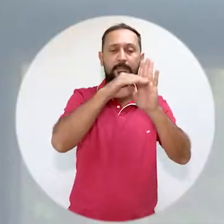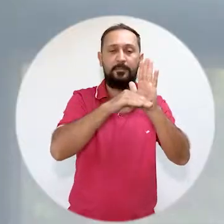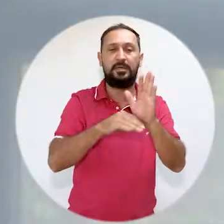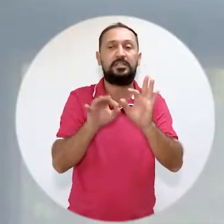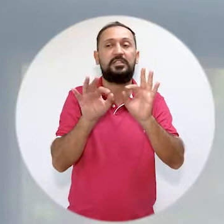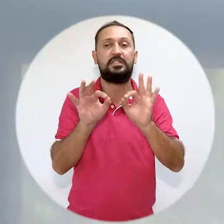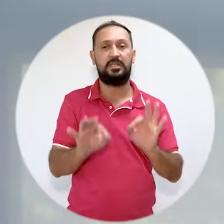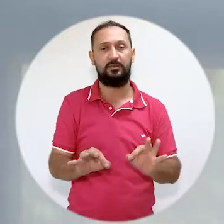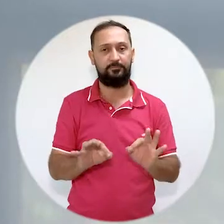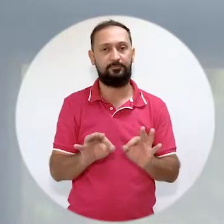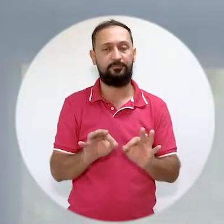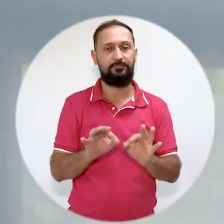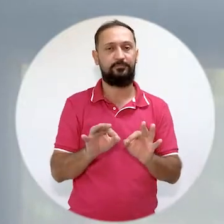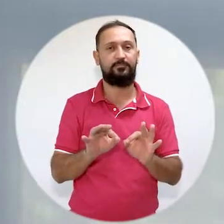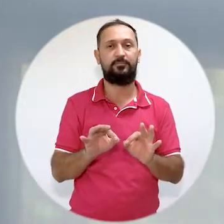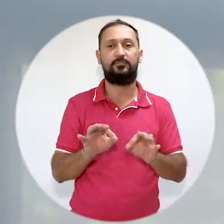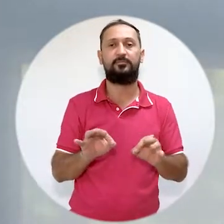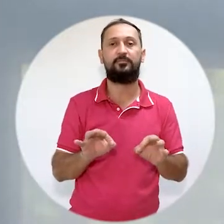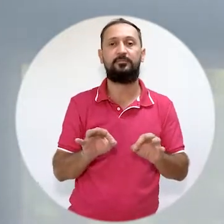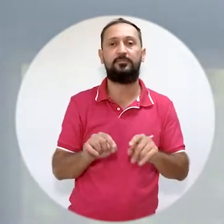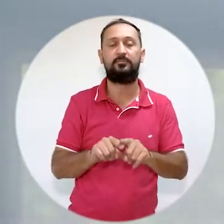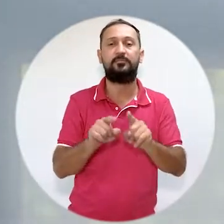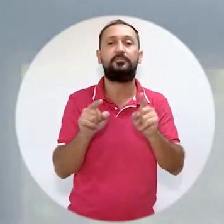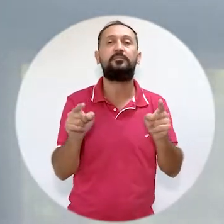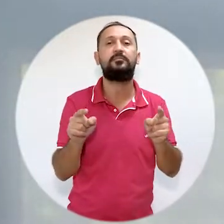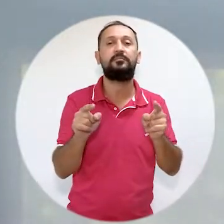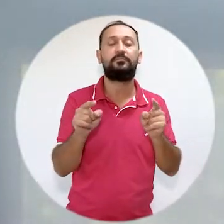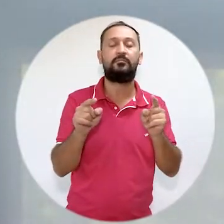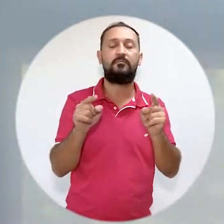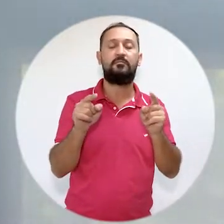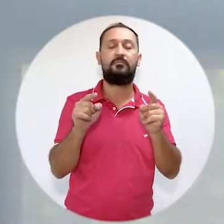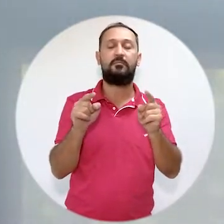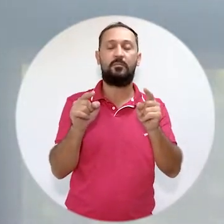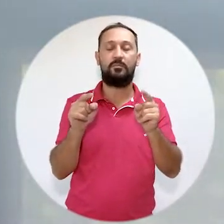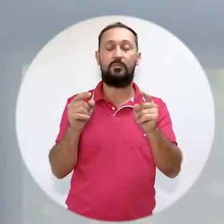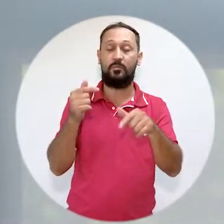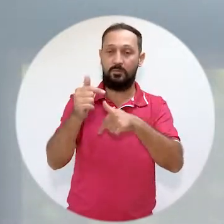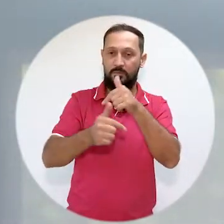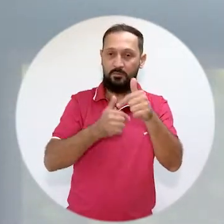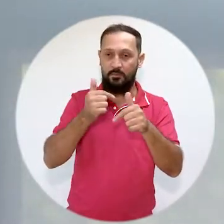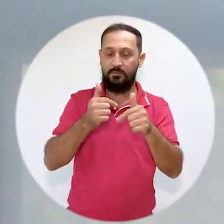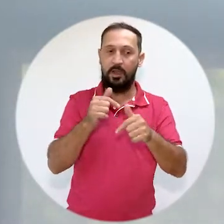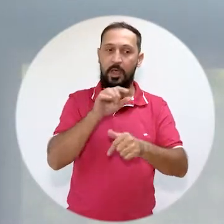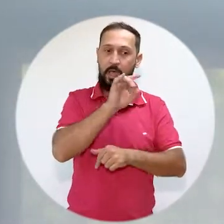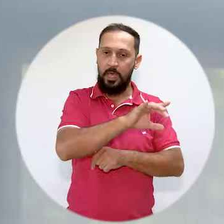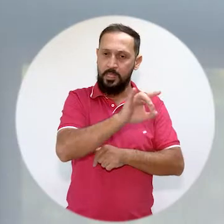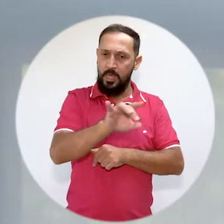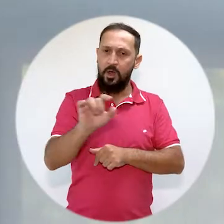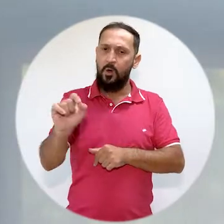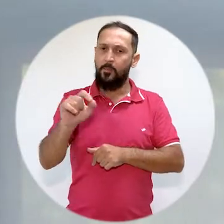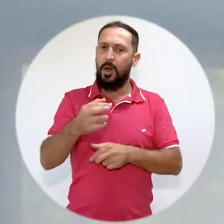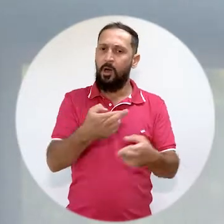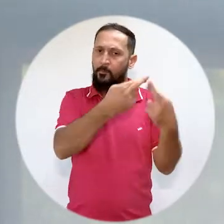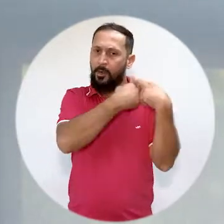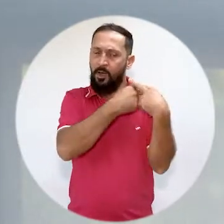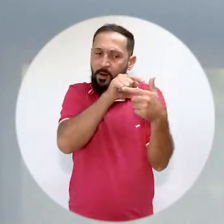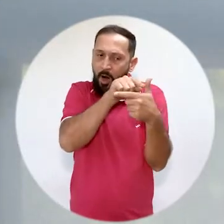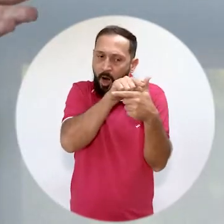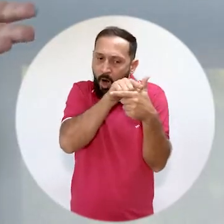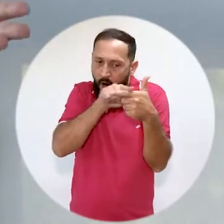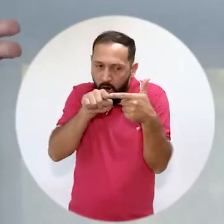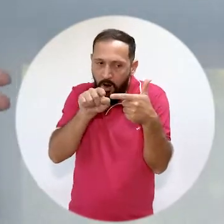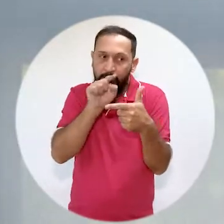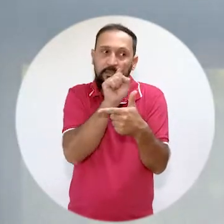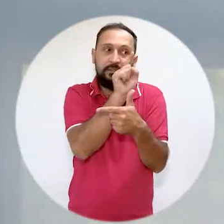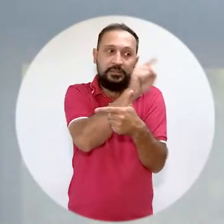mais justas, né? Só que agora essas divisões também vão ter que ser readaptadas, porque daí o